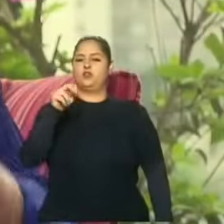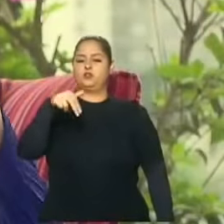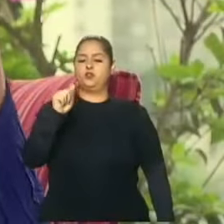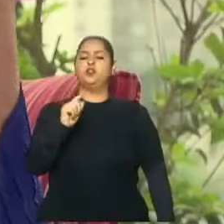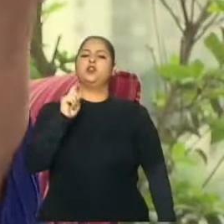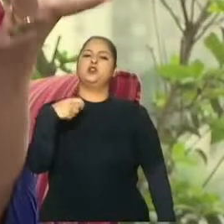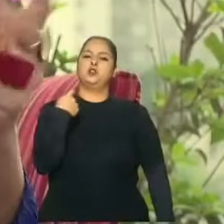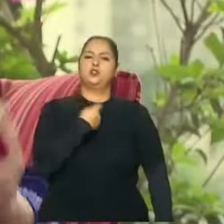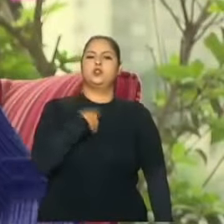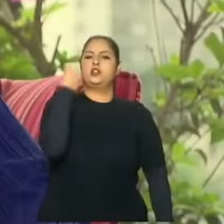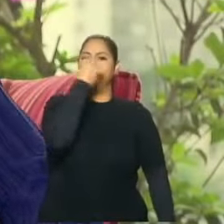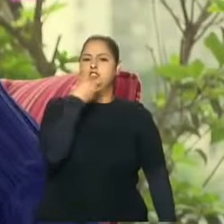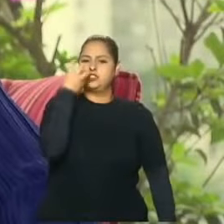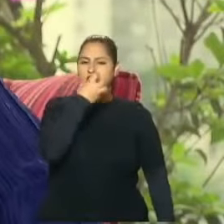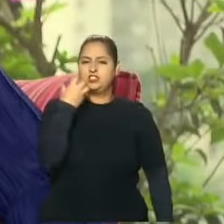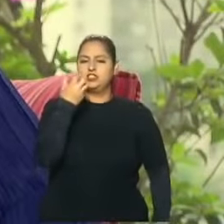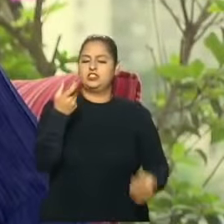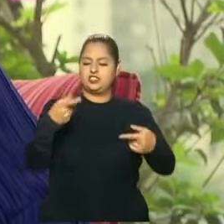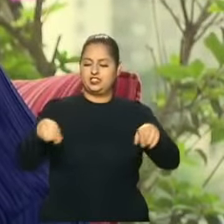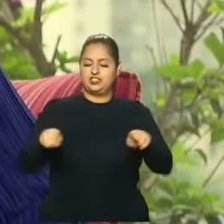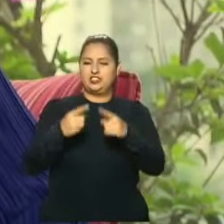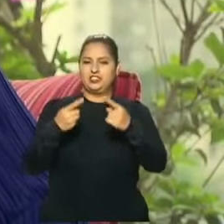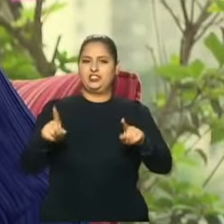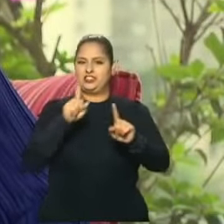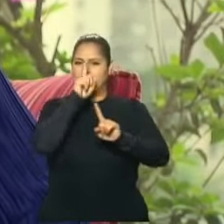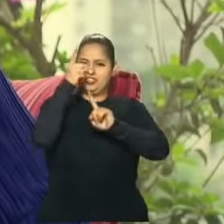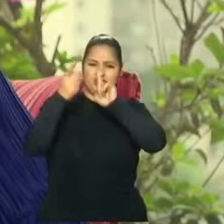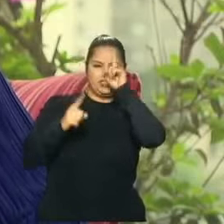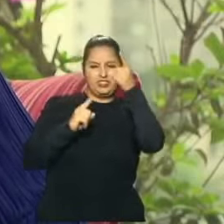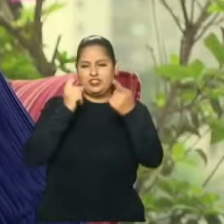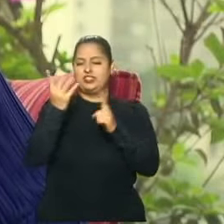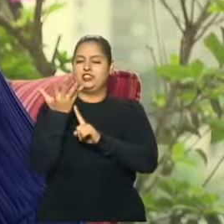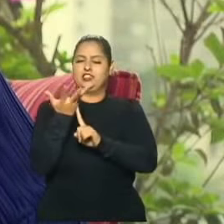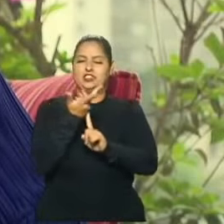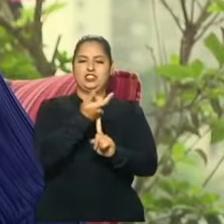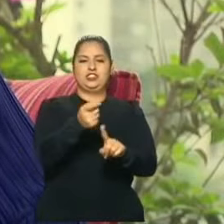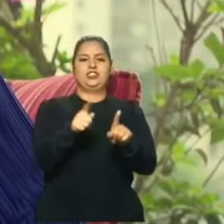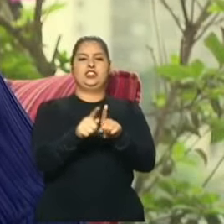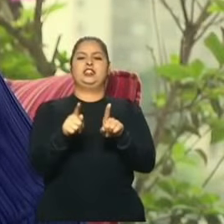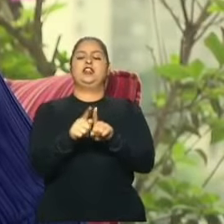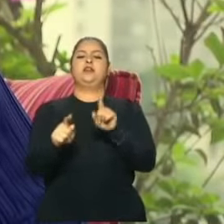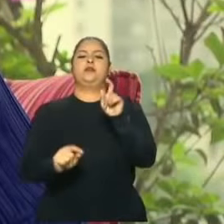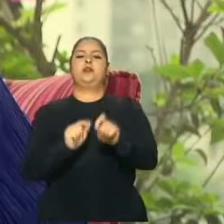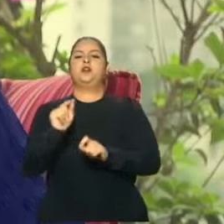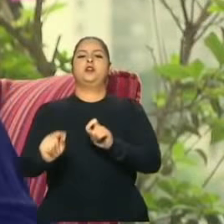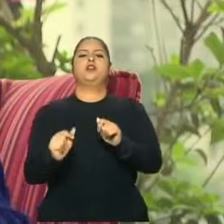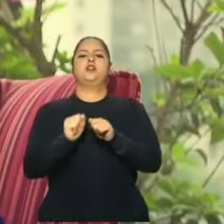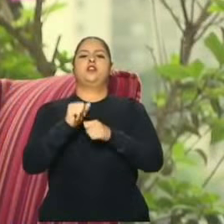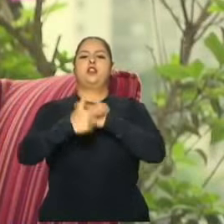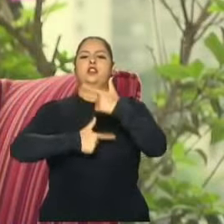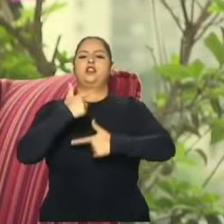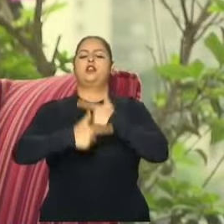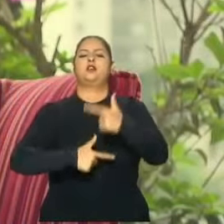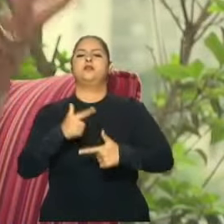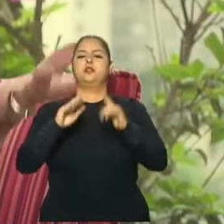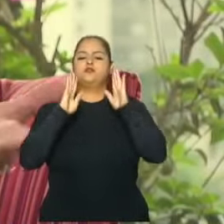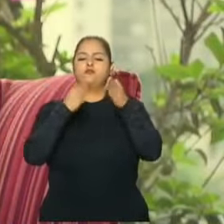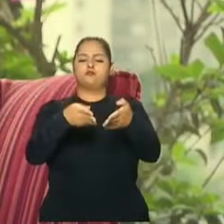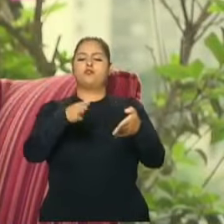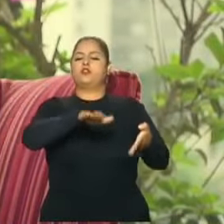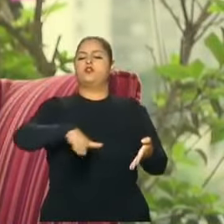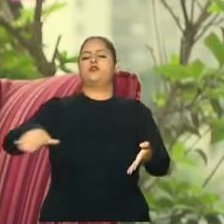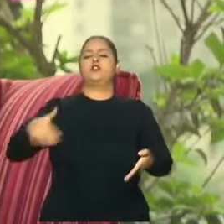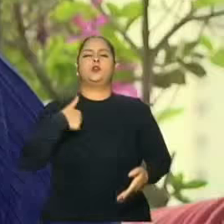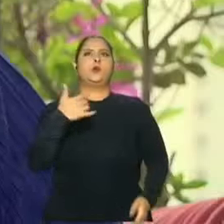compositora, arteira e fiz vários trabalhos para o público infantil, que é um público que eu amo